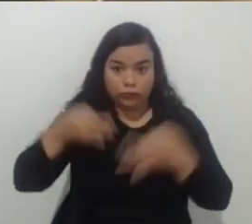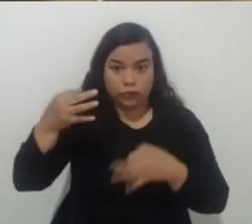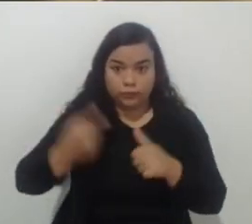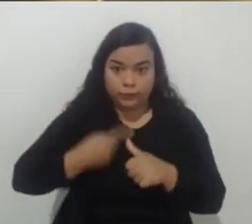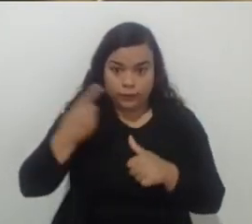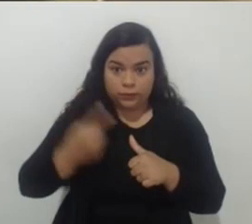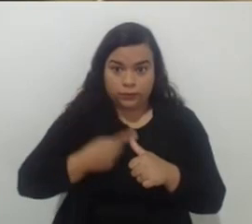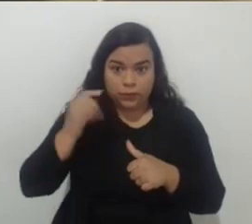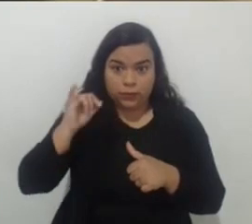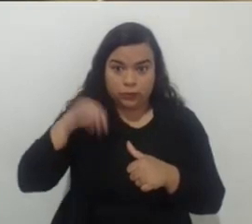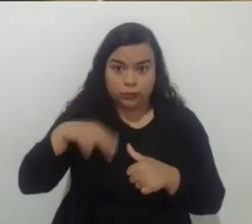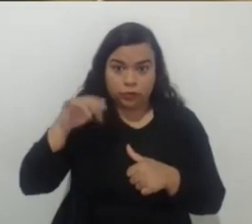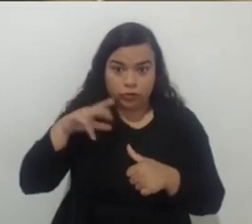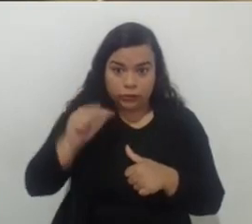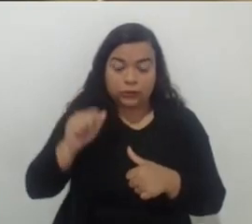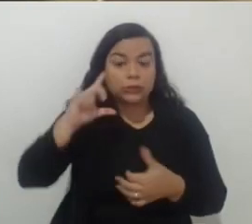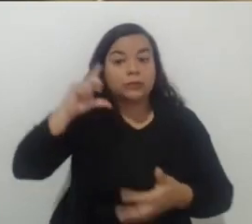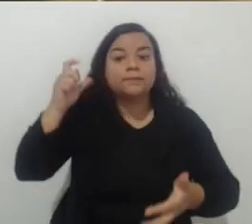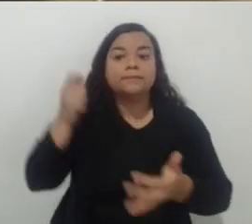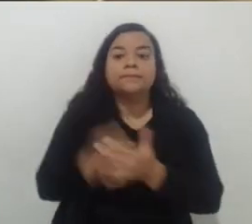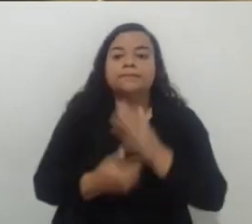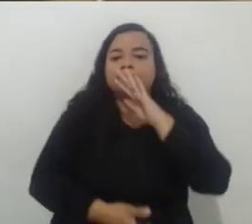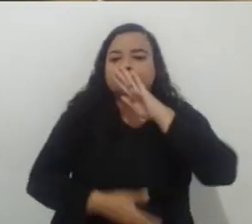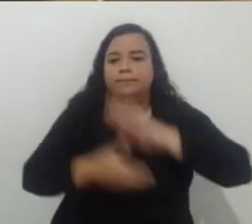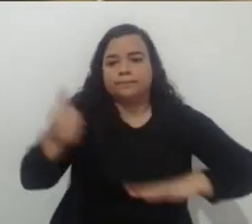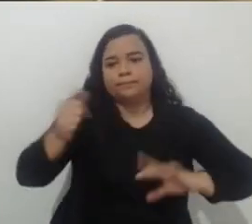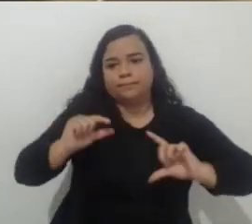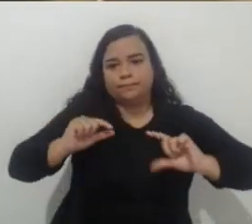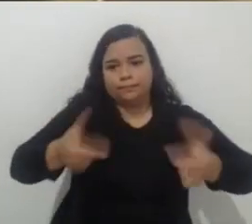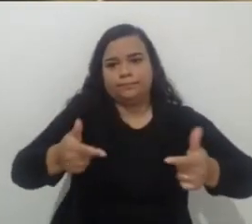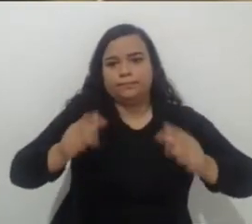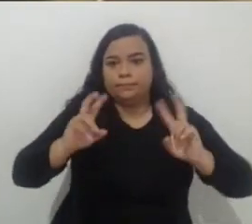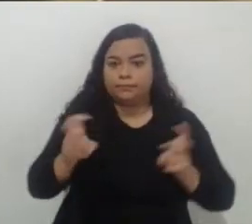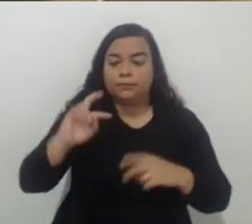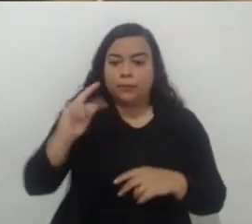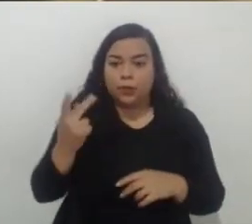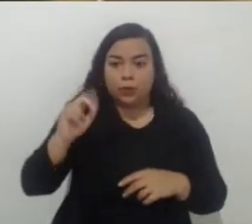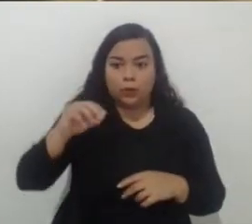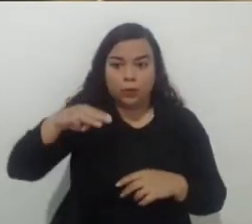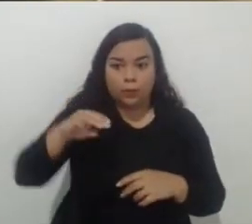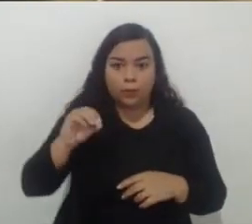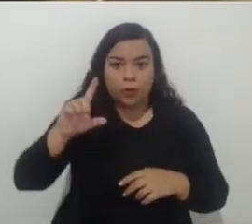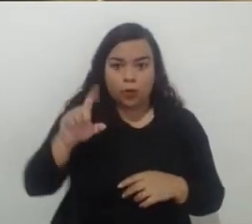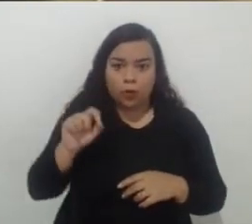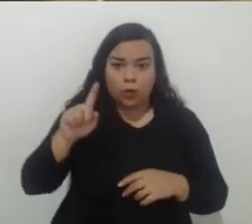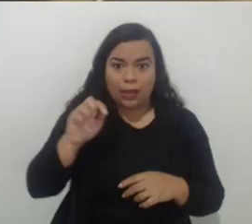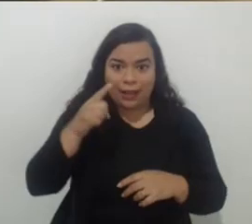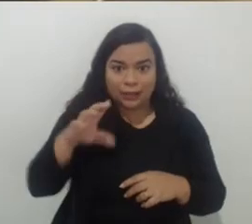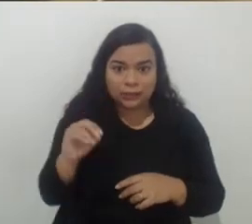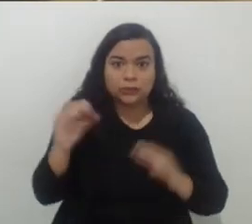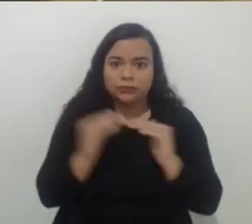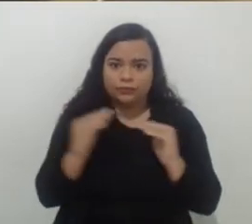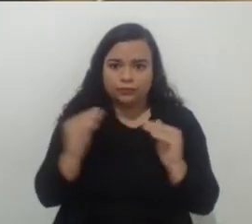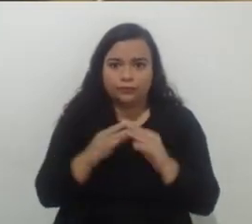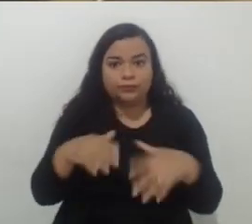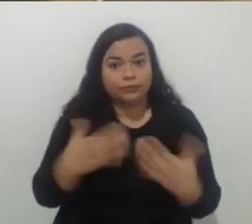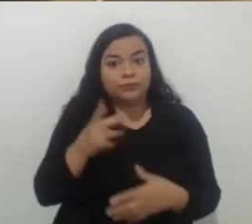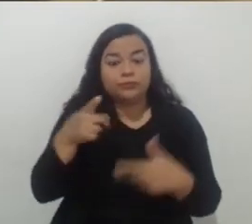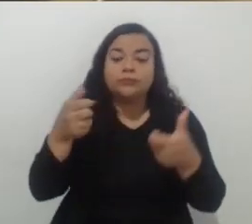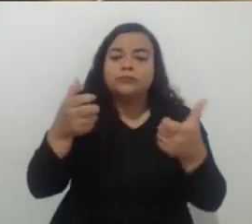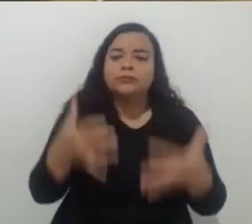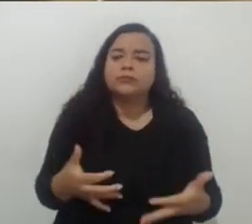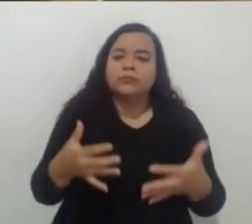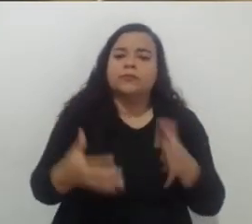a extinção da execução em razão da homologação do acordo. E os embargos dizem que não deve haver a extinção por